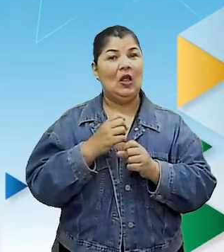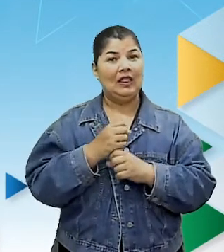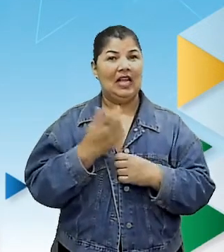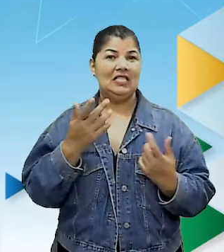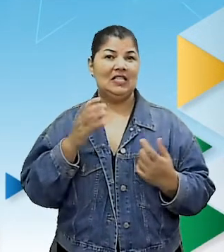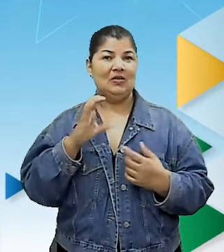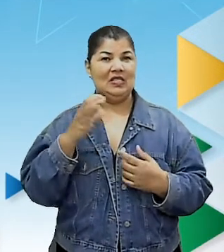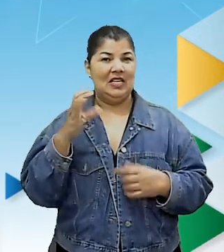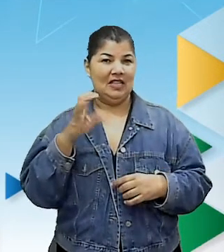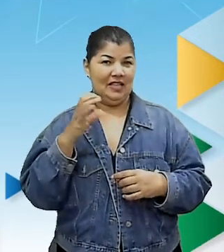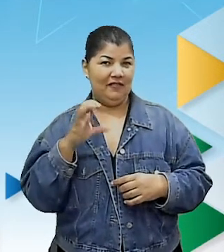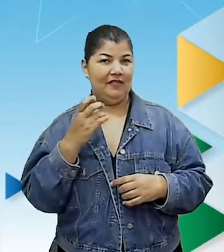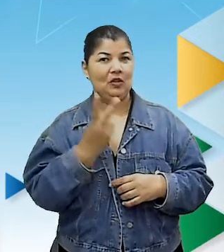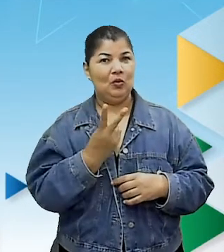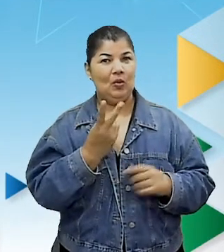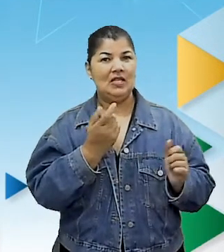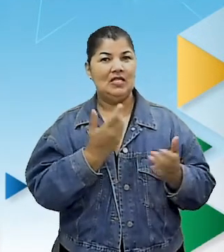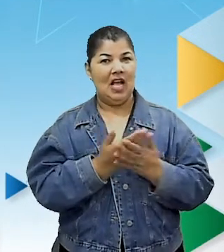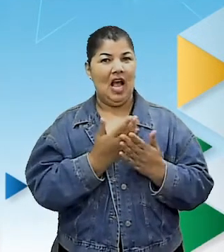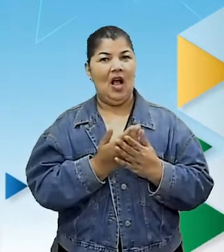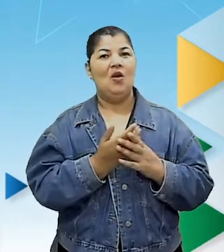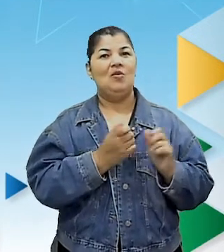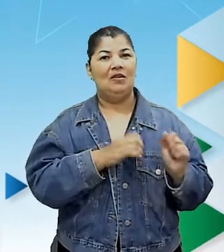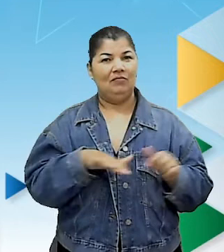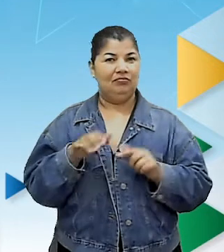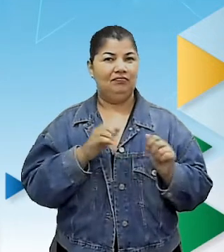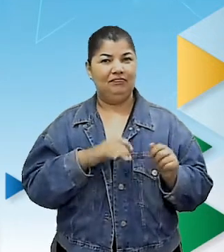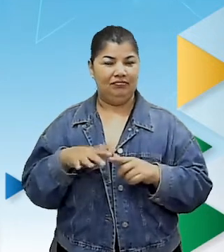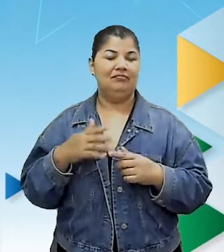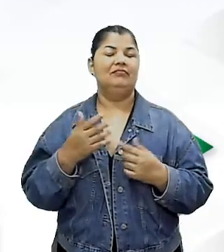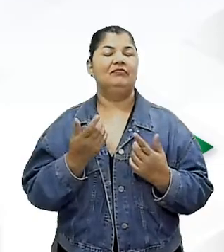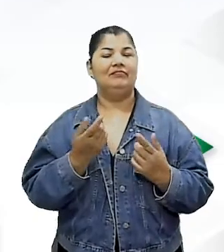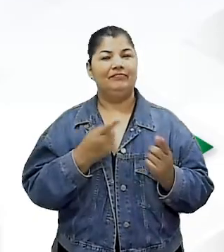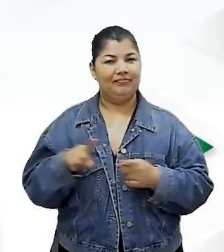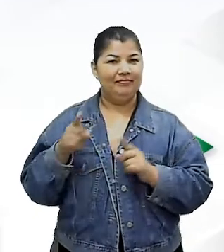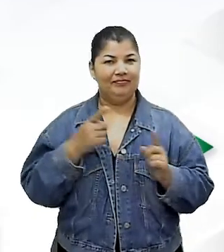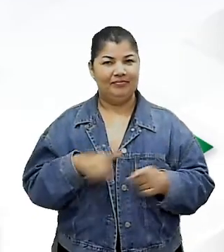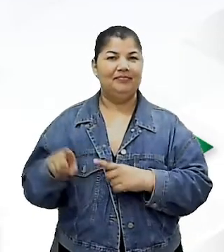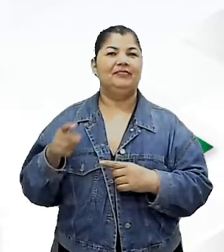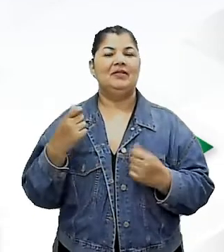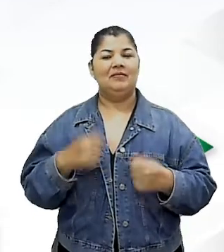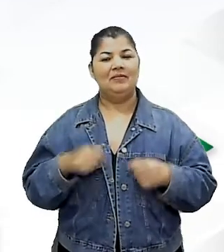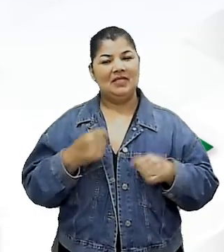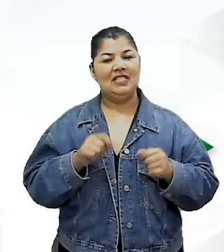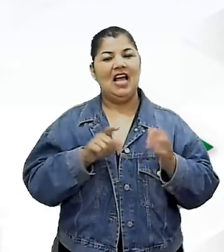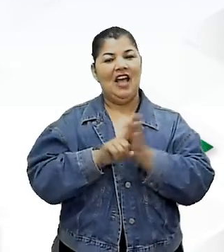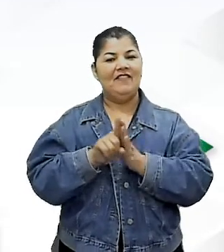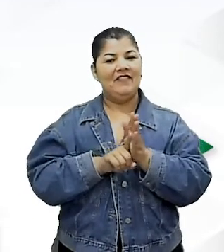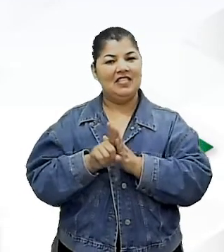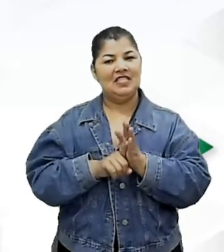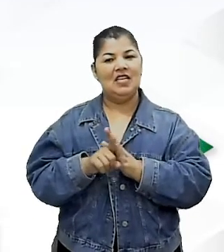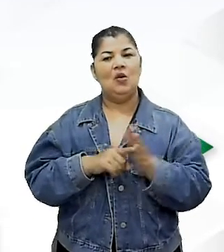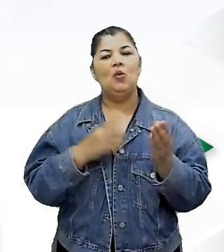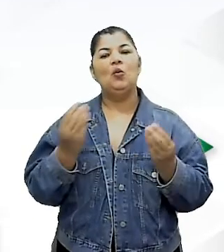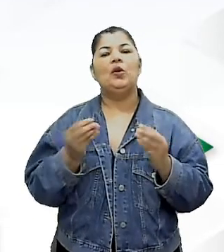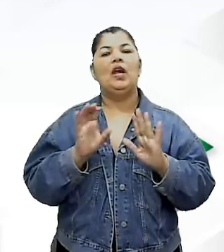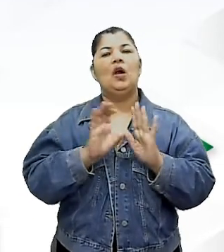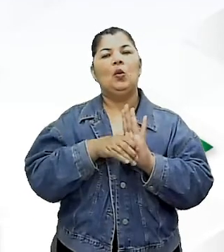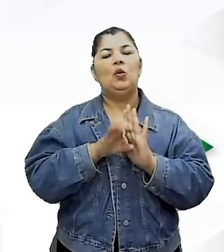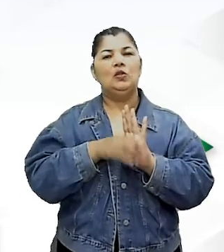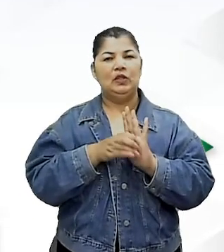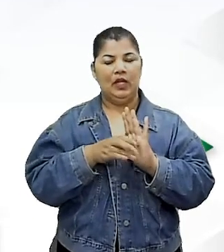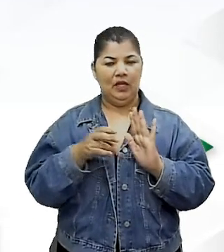2 aulas seguidas aí, eu vou tentar adiantar, mas mais uma vez preciso fazer uma pequena revisão sobre o conceito de